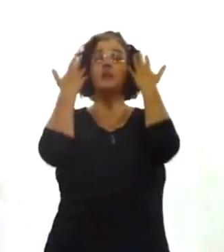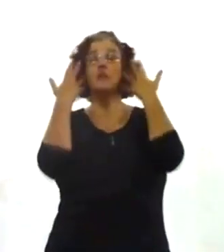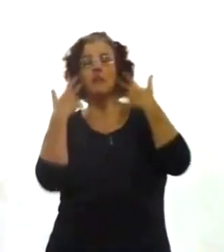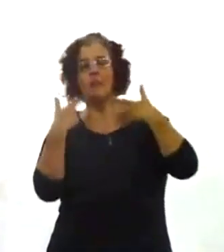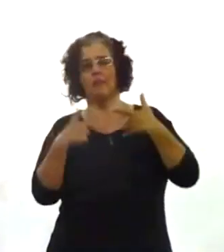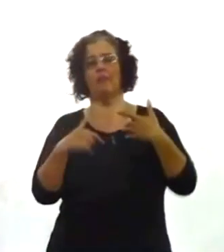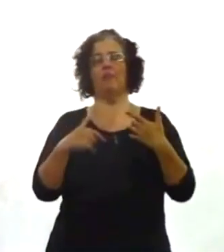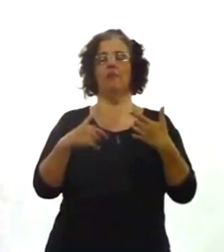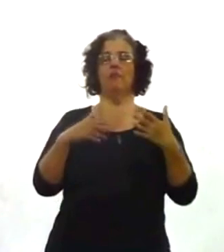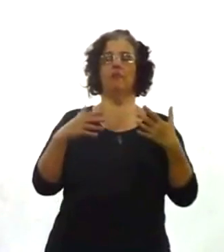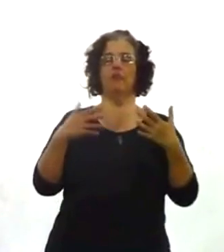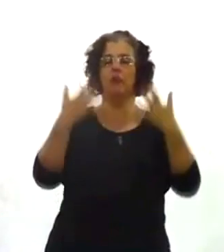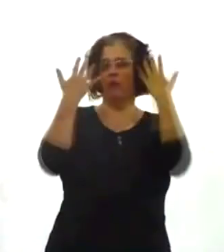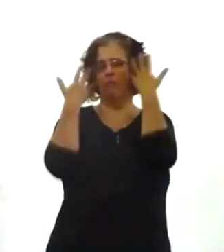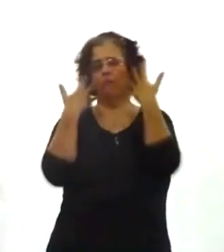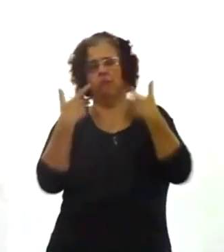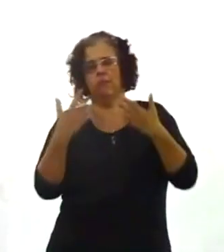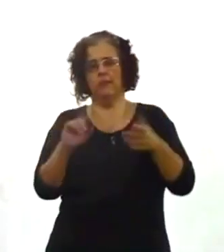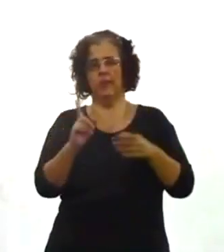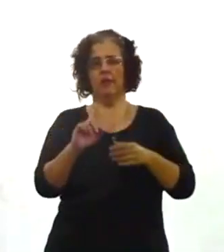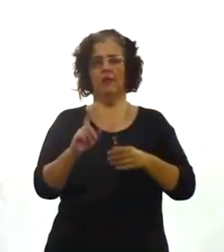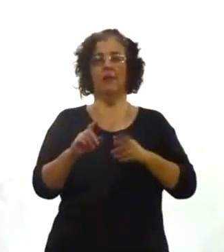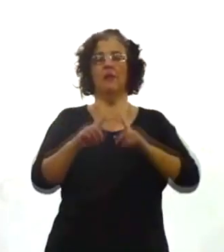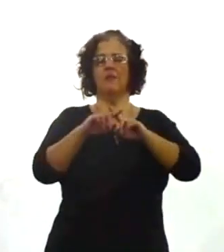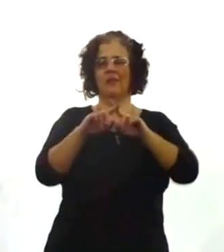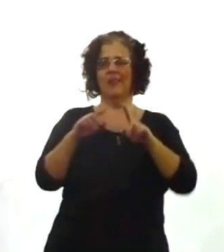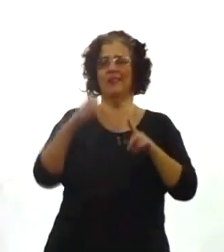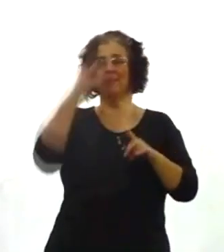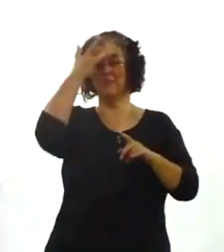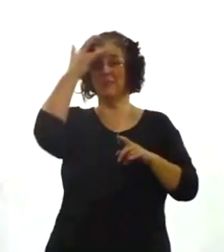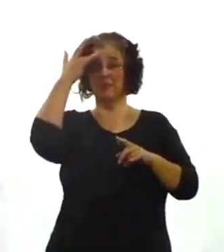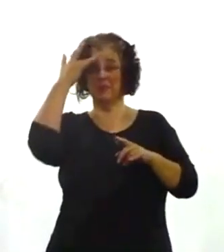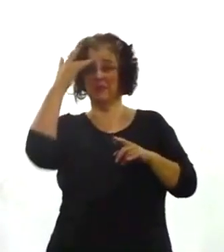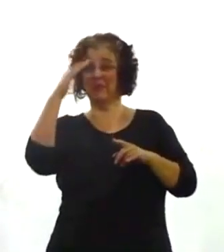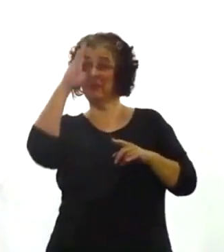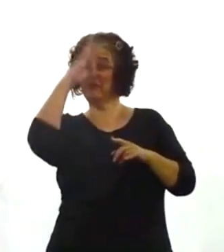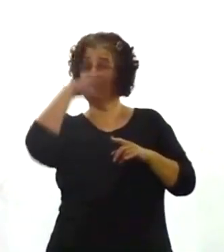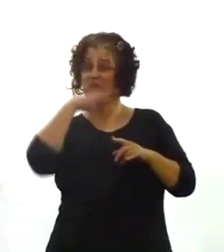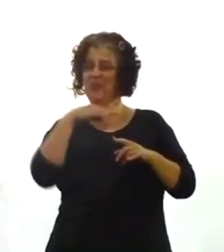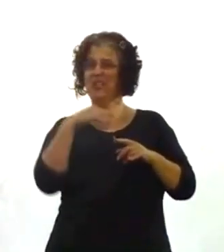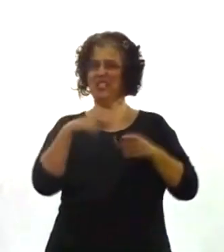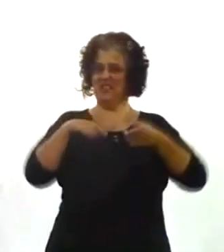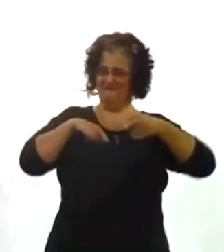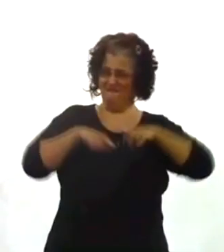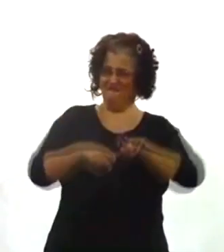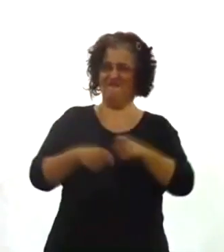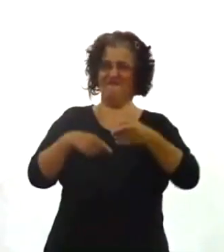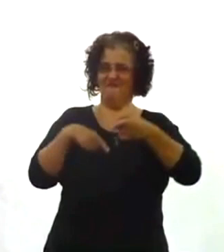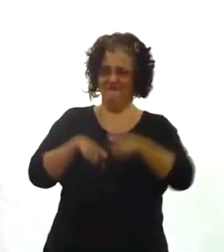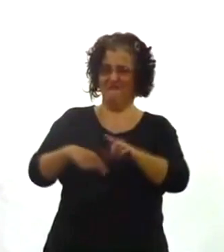tinha feito sofrer agudamente, e ainda continuavam a atrapalhá-lo.